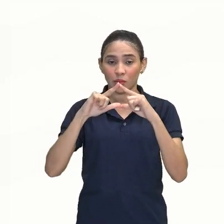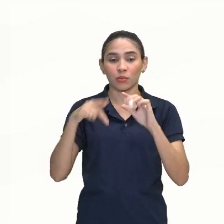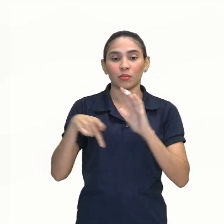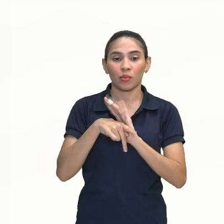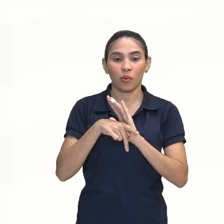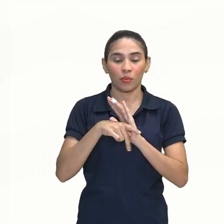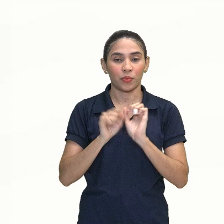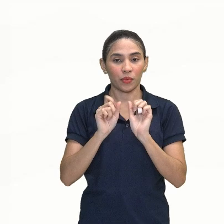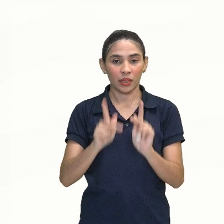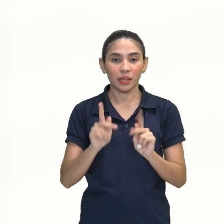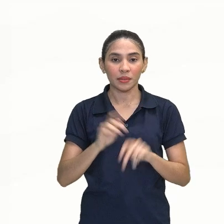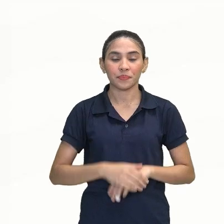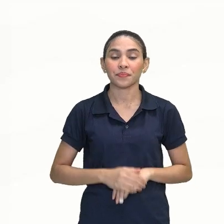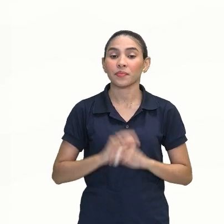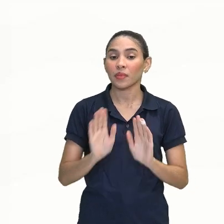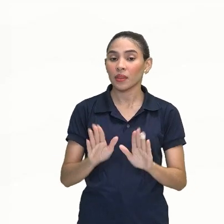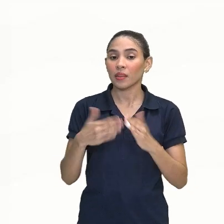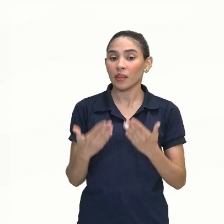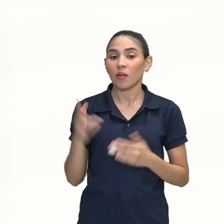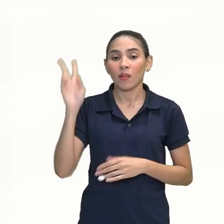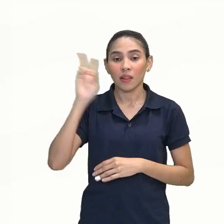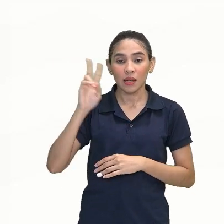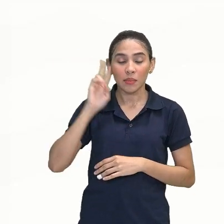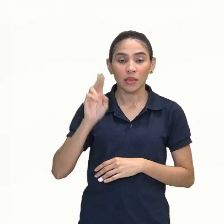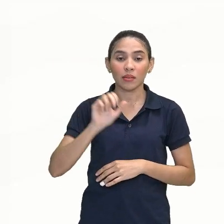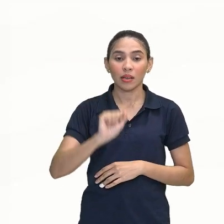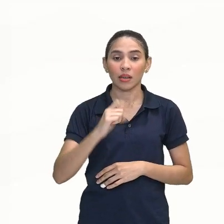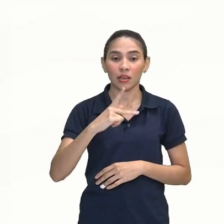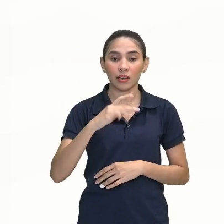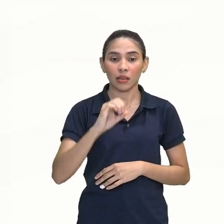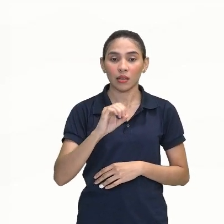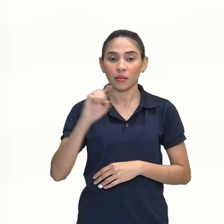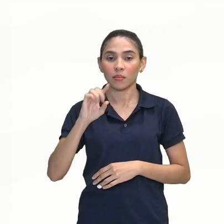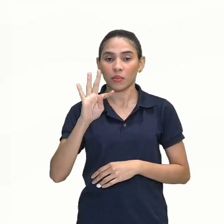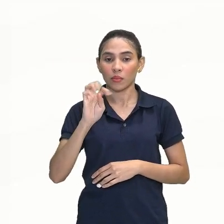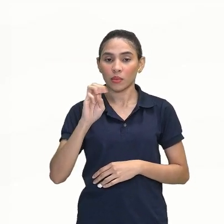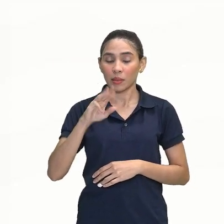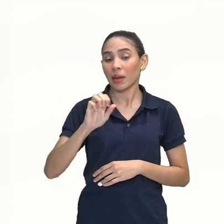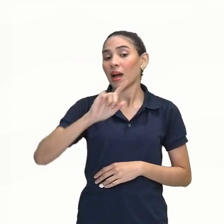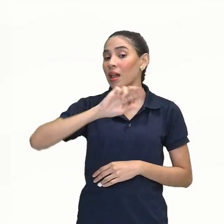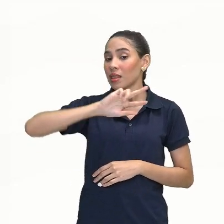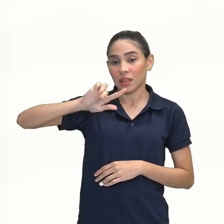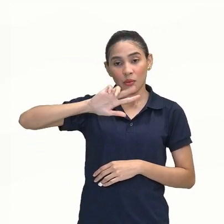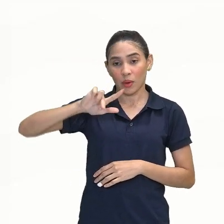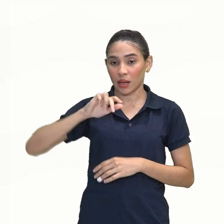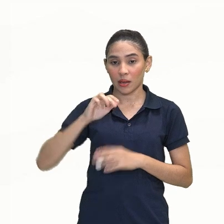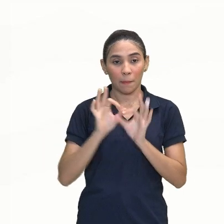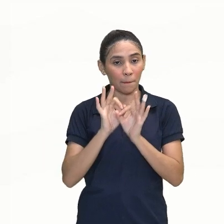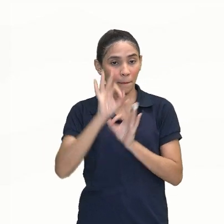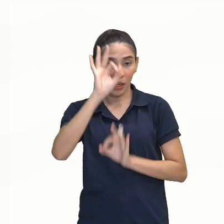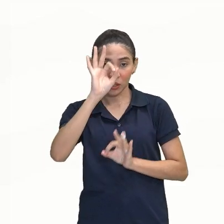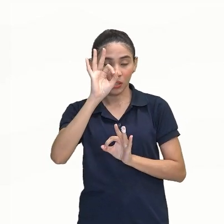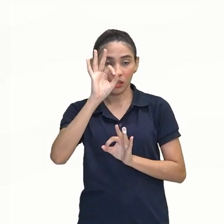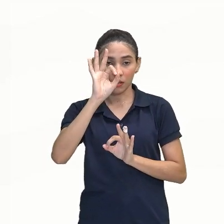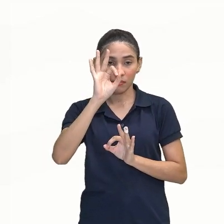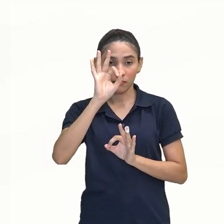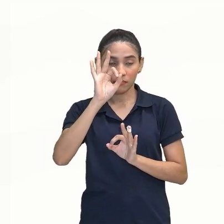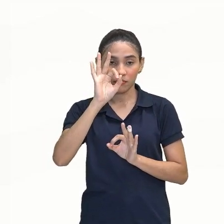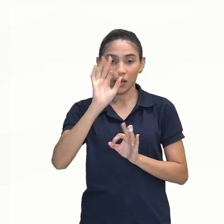bom? Então, lembrando, o apótema ele não é a medida da altura deste